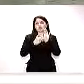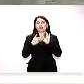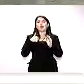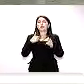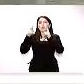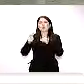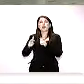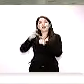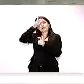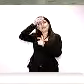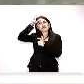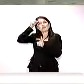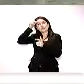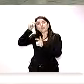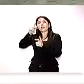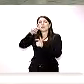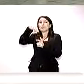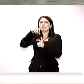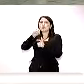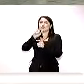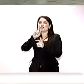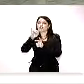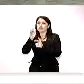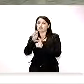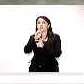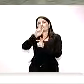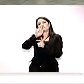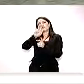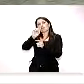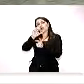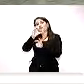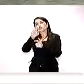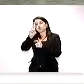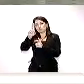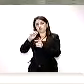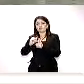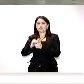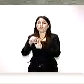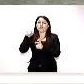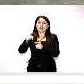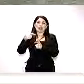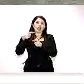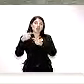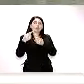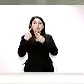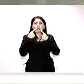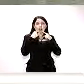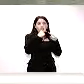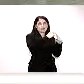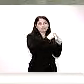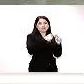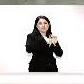Mogi Iguaçu contra a decisão que deu provimento parcial ao recurso eu aqui vou dar